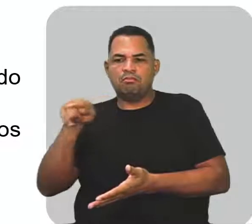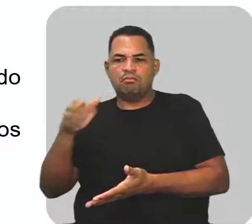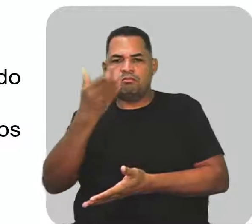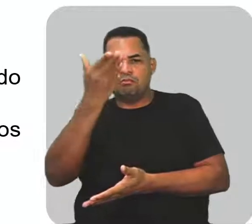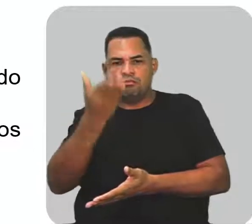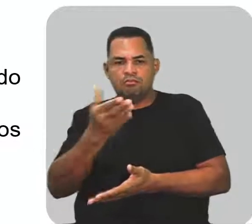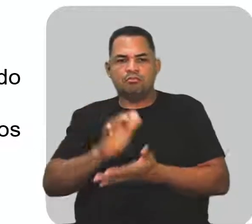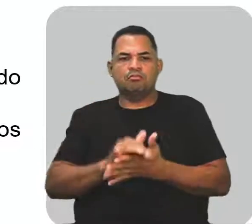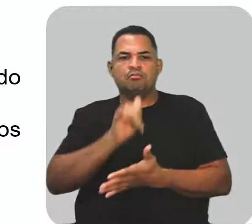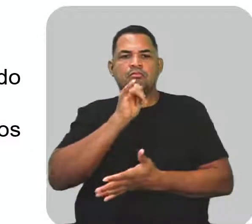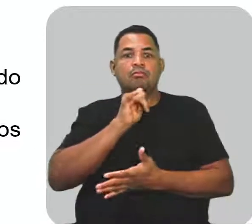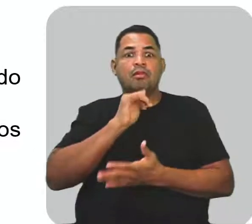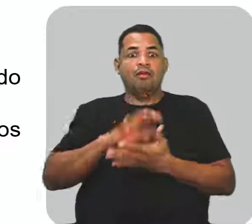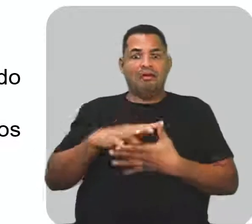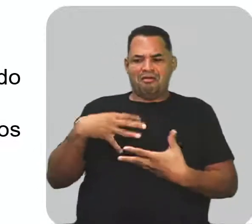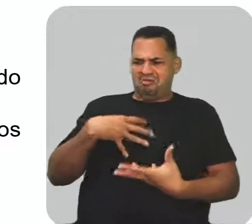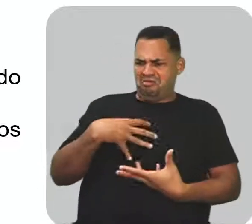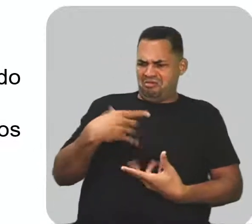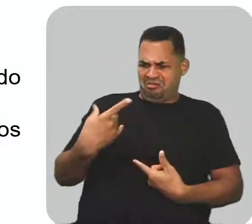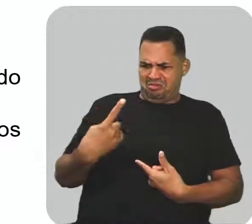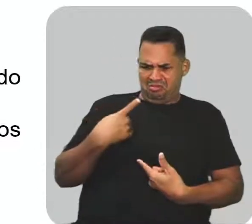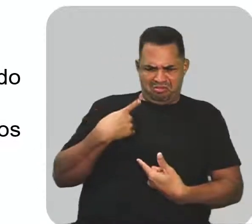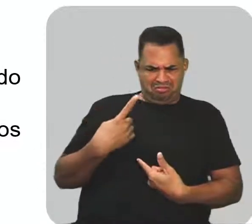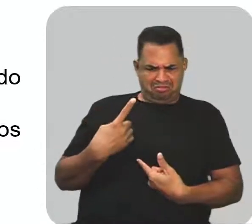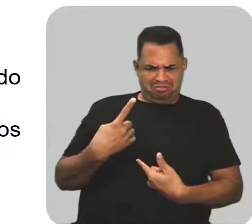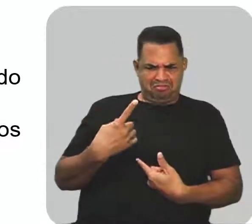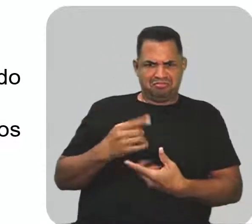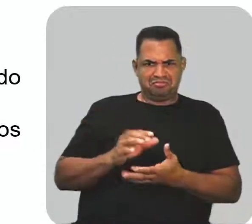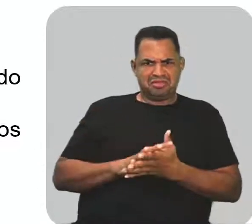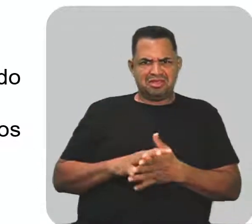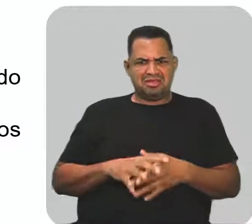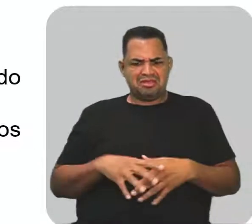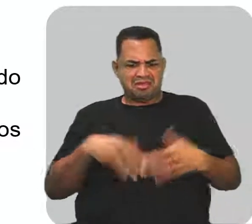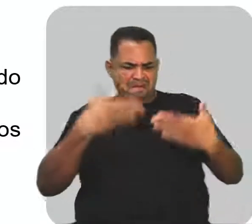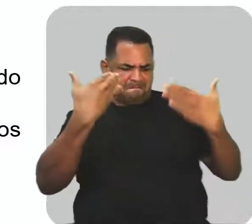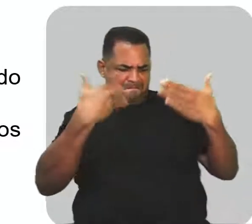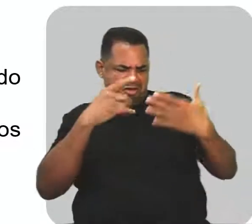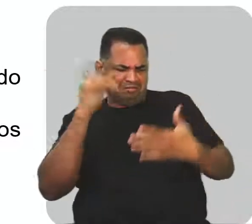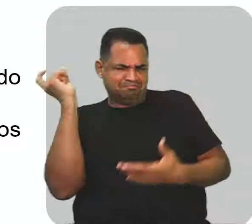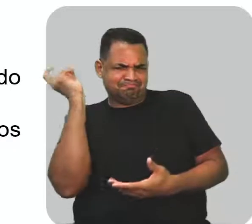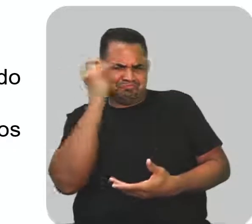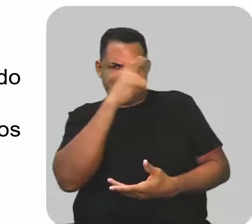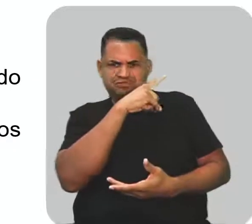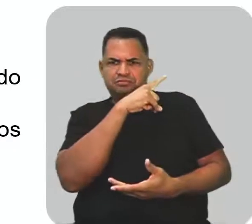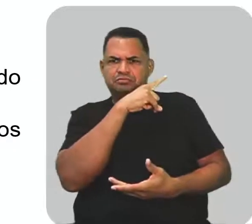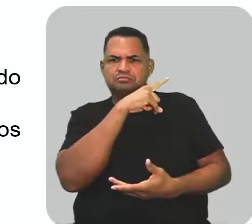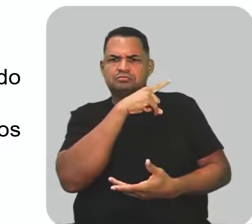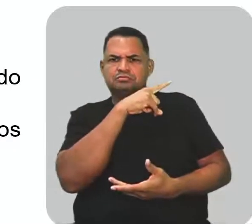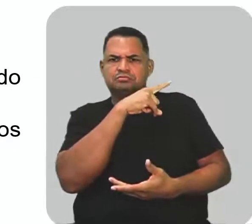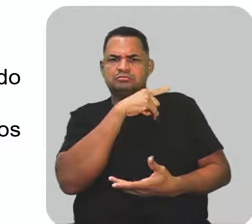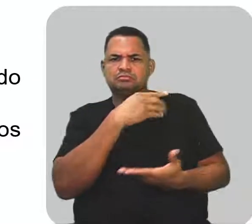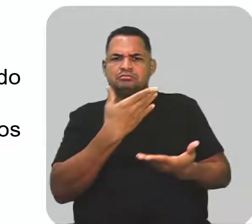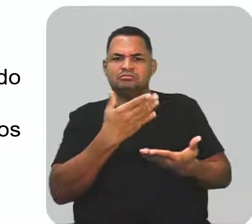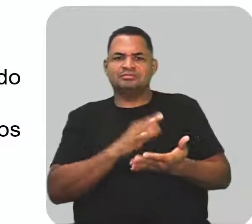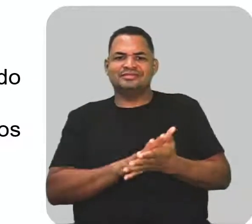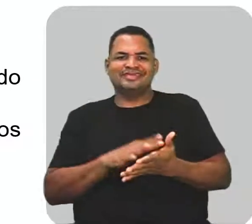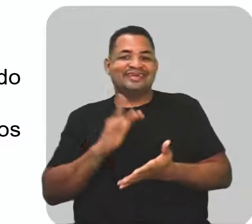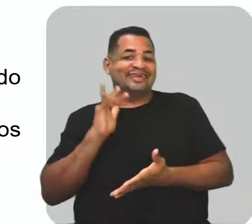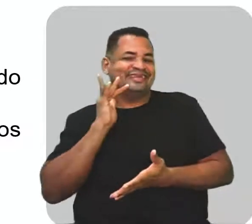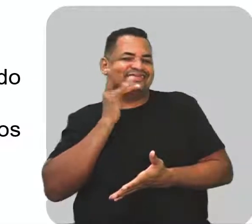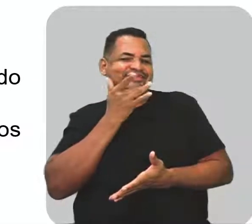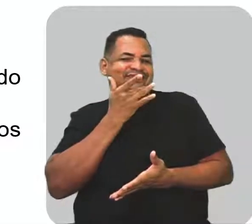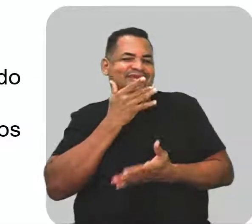Por exemplo, que horror! Que prova difícil! É uma delícia